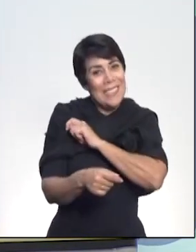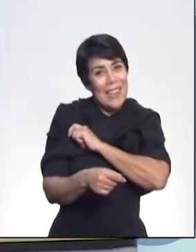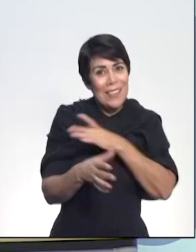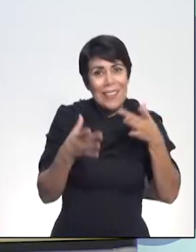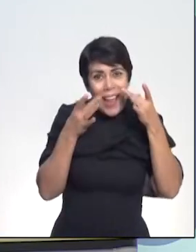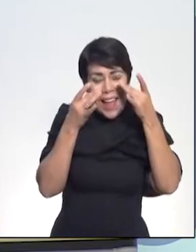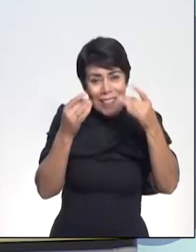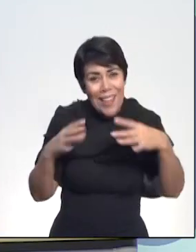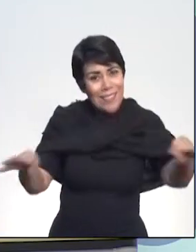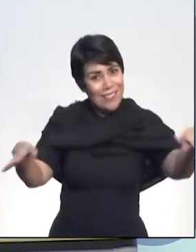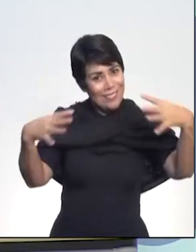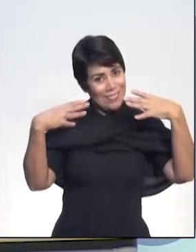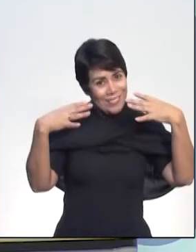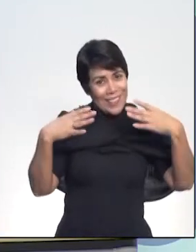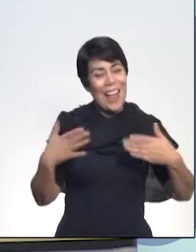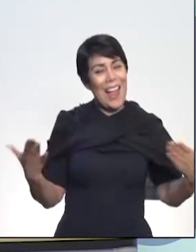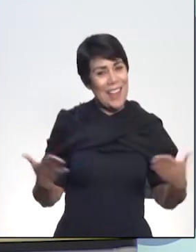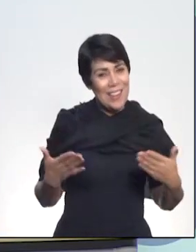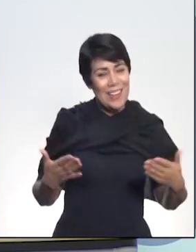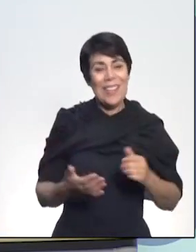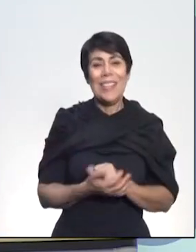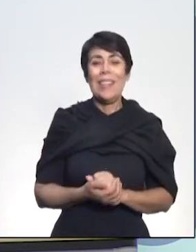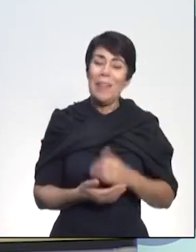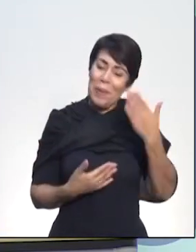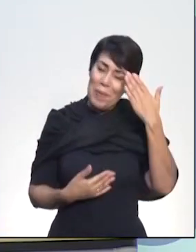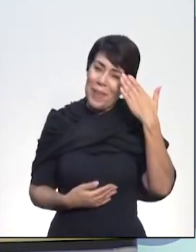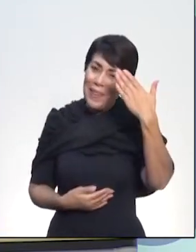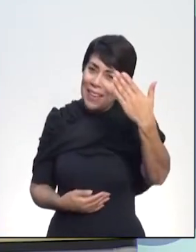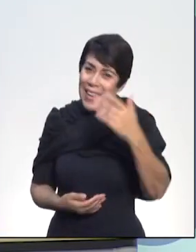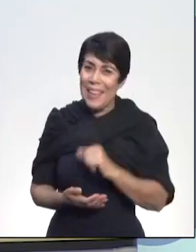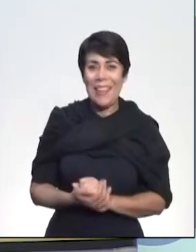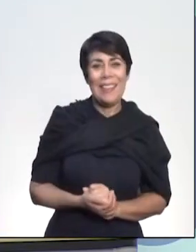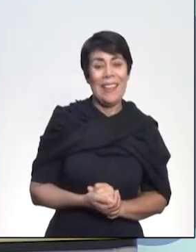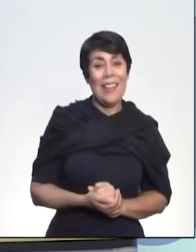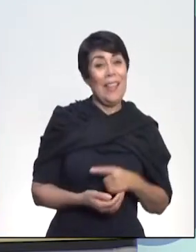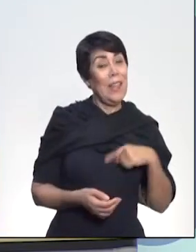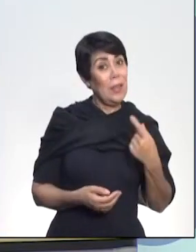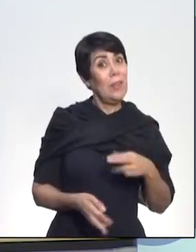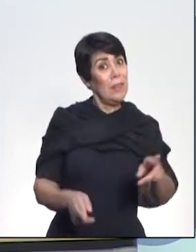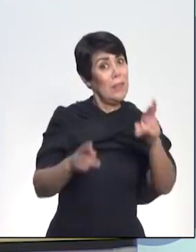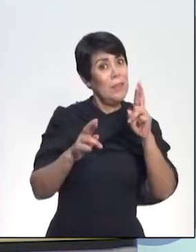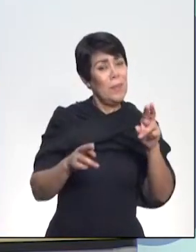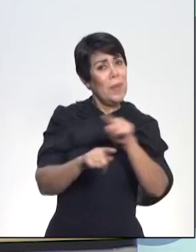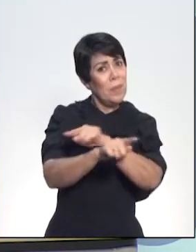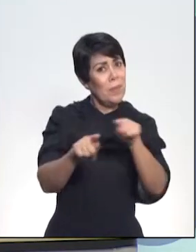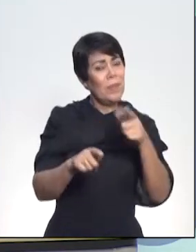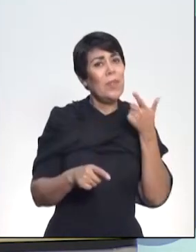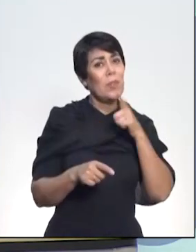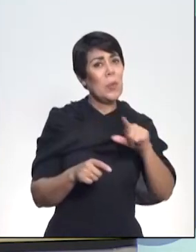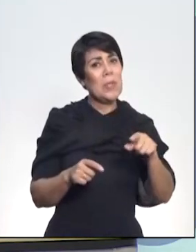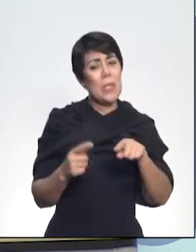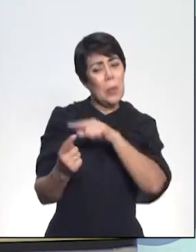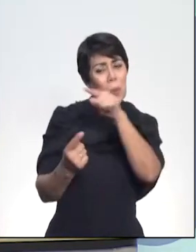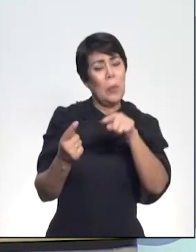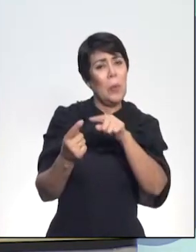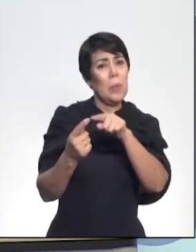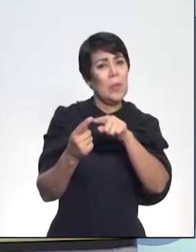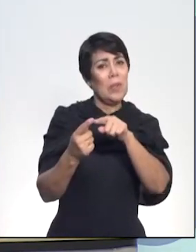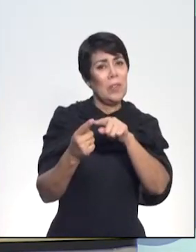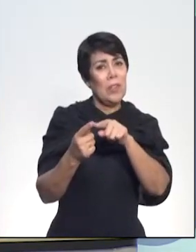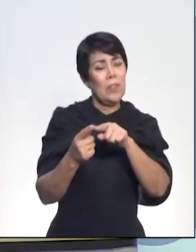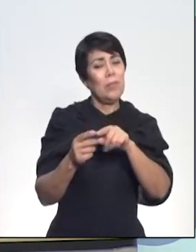muito ativos, né, no chat. Muito obrigada. E nós esperamos que vocês realizem as propostas, né, durante